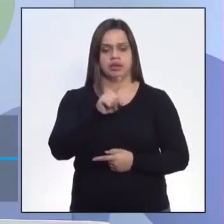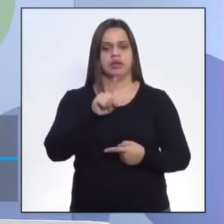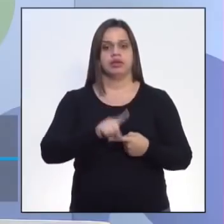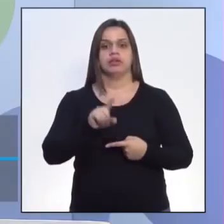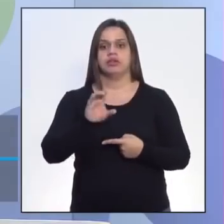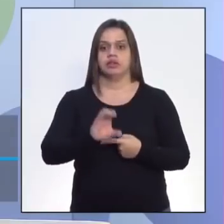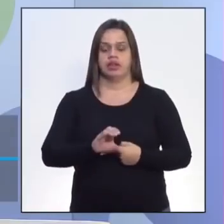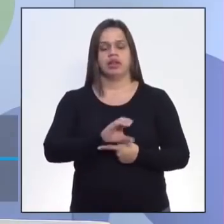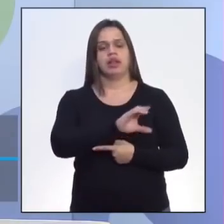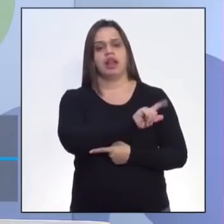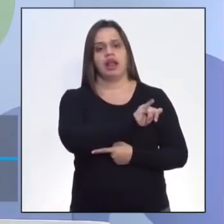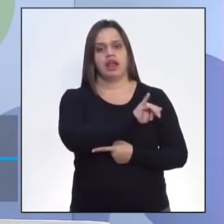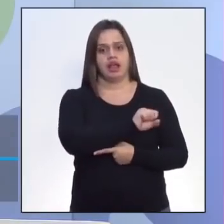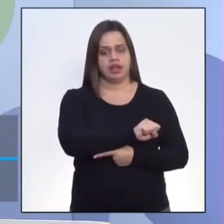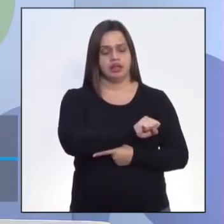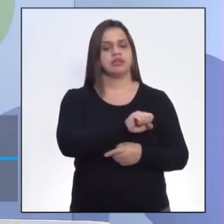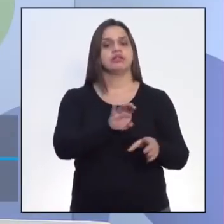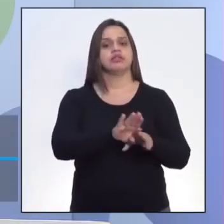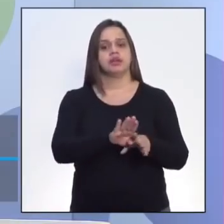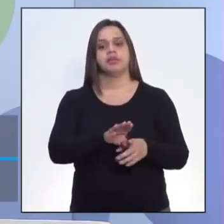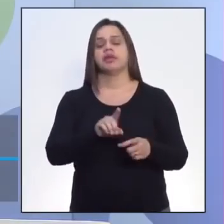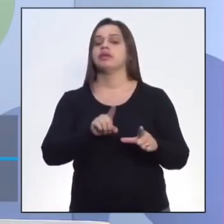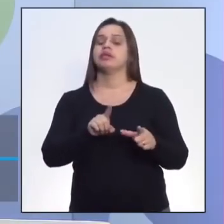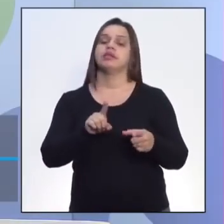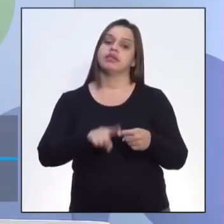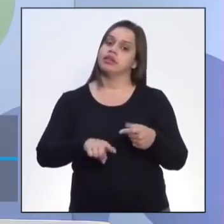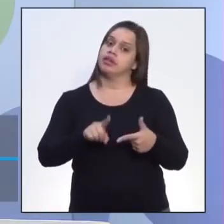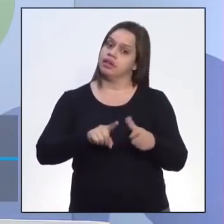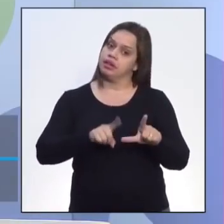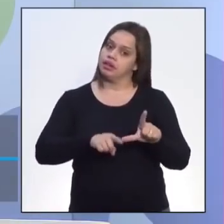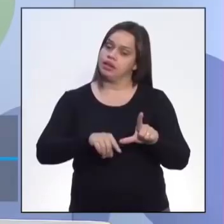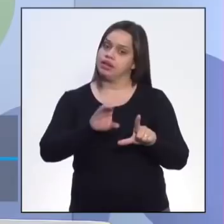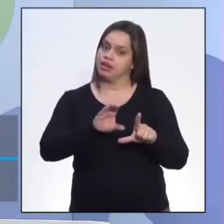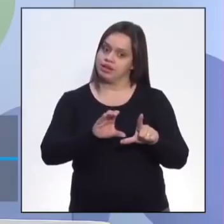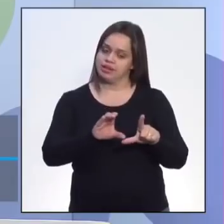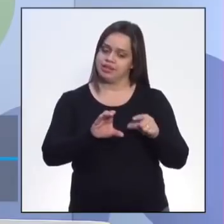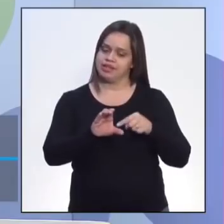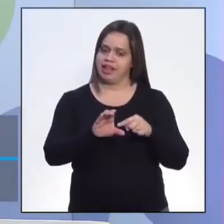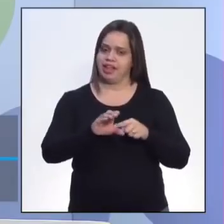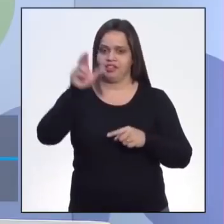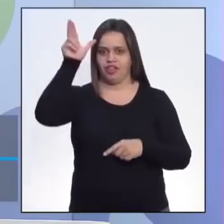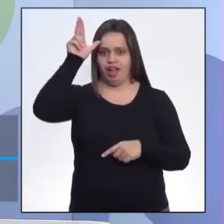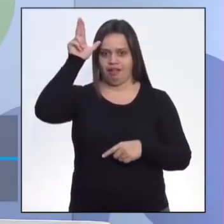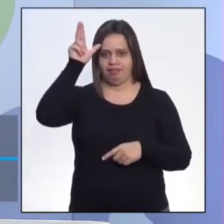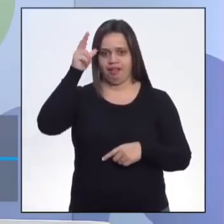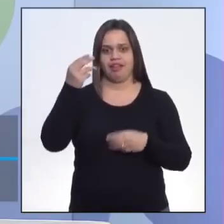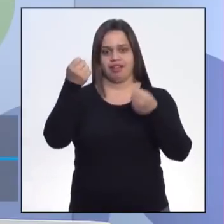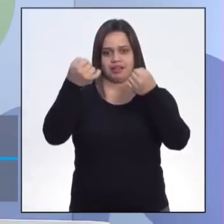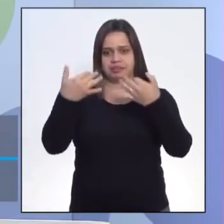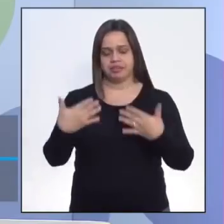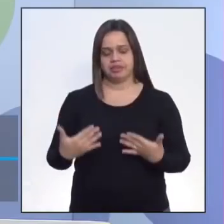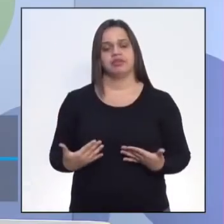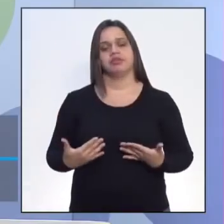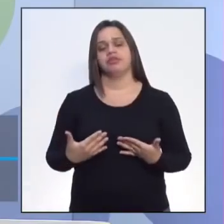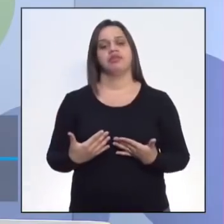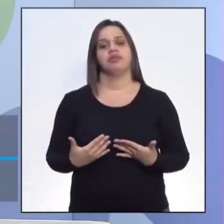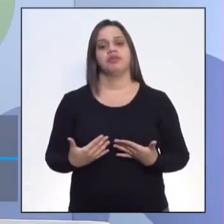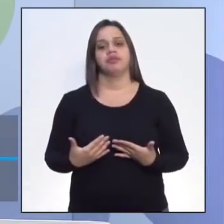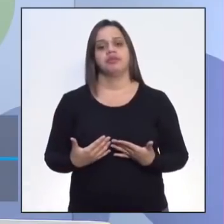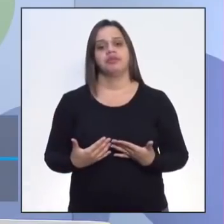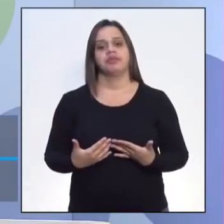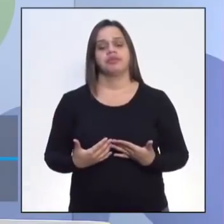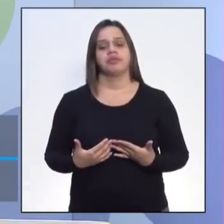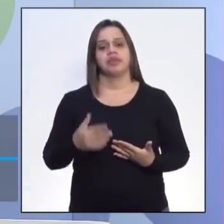A Laís também colocou a letra C, inclusive C de cavalo, né? Foi uma das definições que colocaram aqui que eu